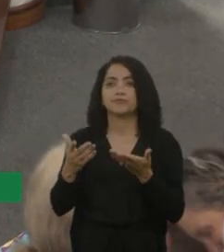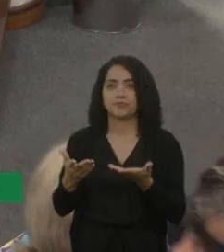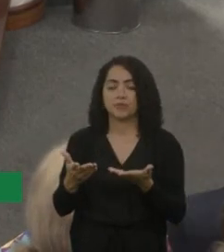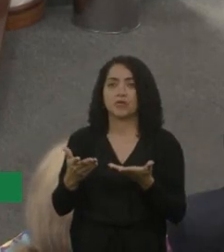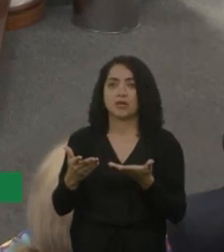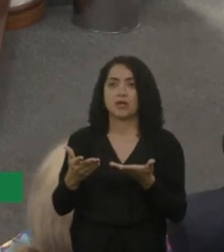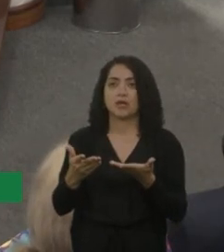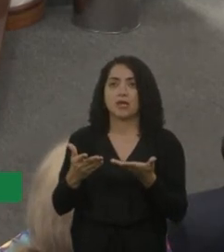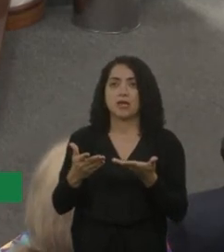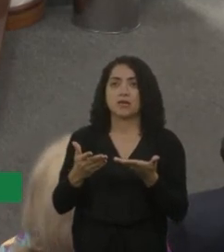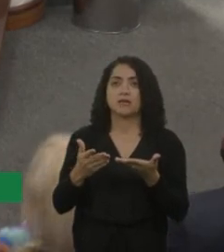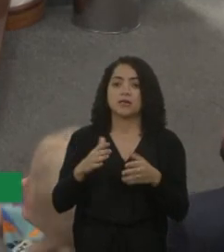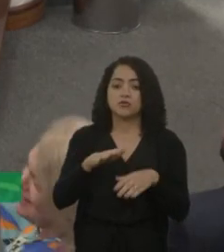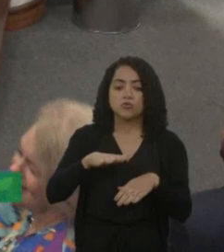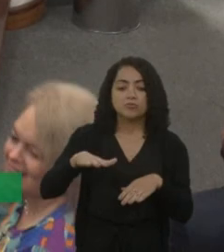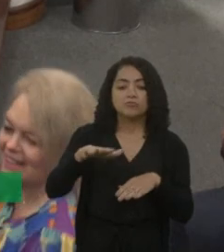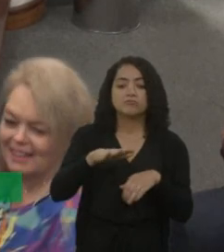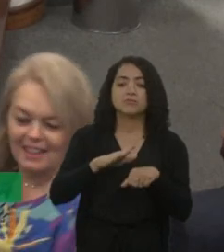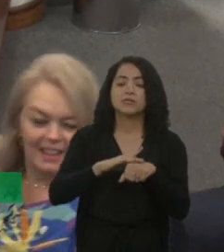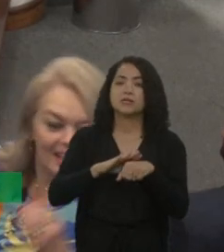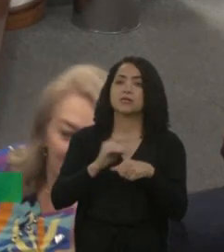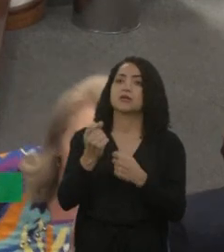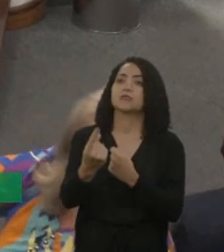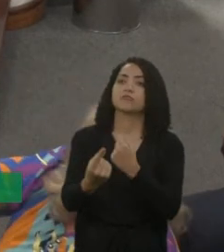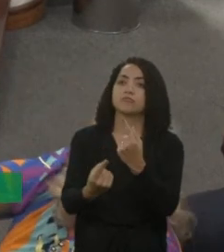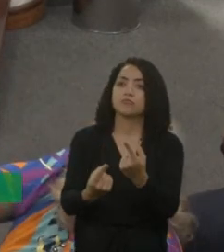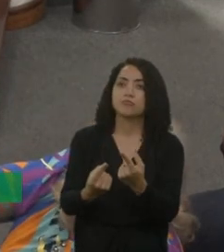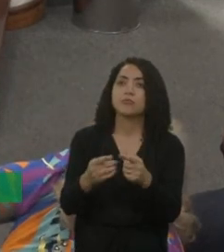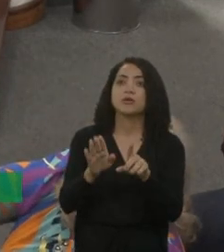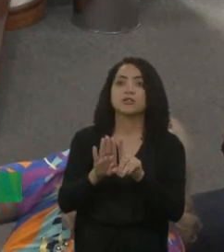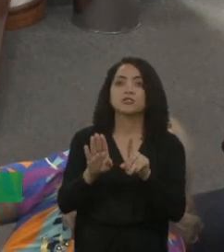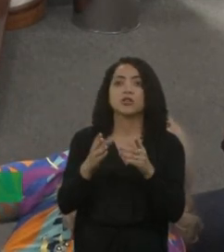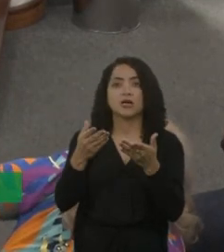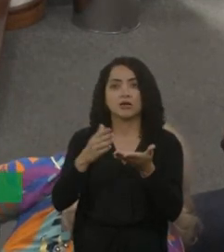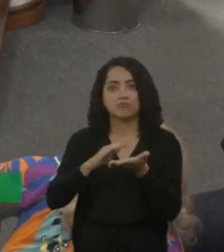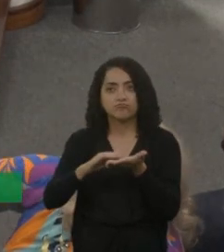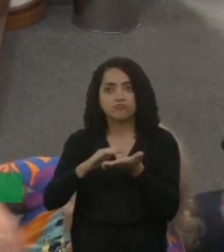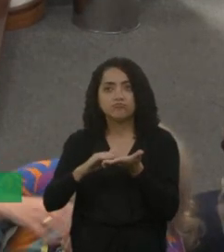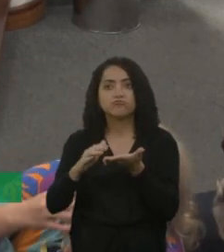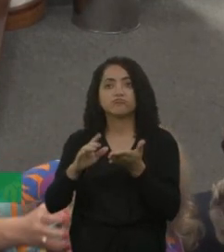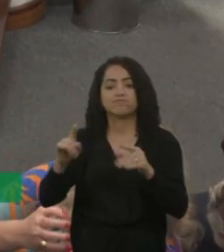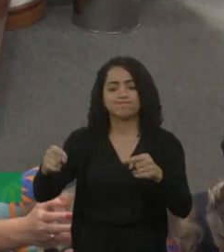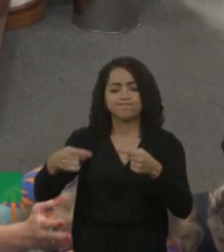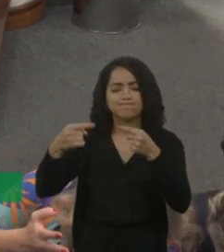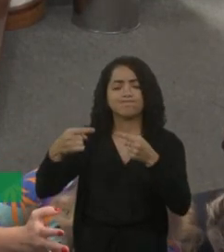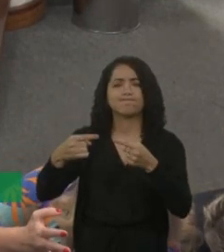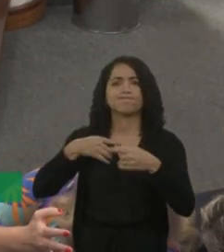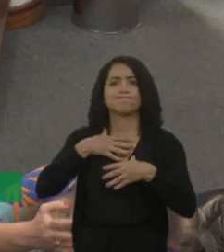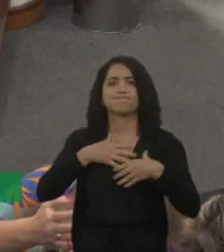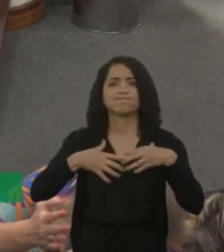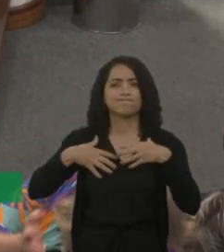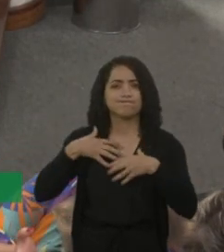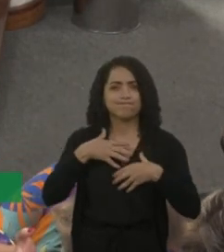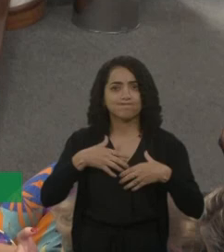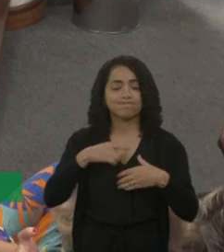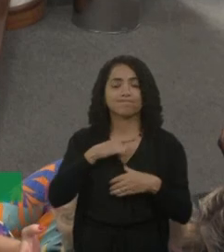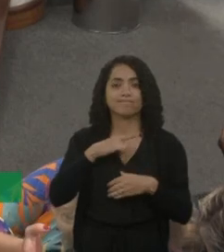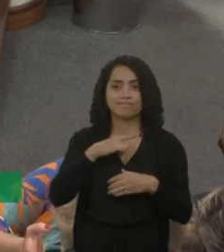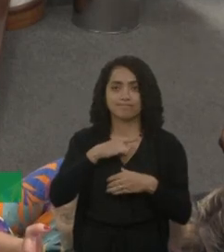nas doenças raras. Nossa secretária já colocou os grandes desafios, as angústias que a gente tem,